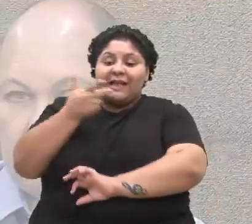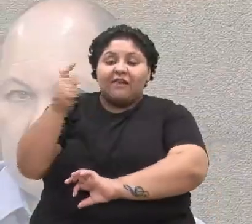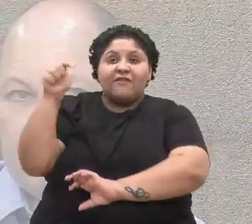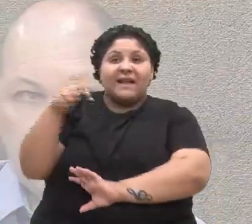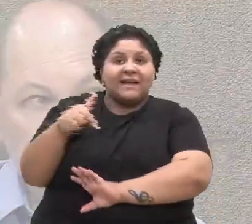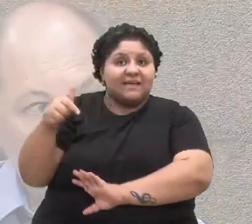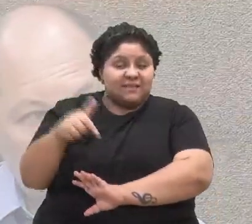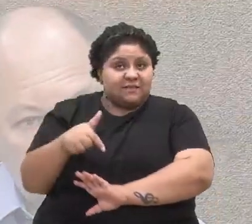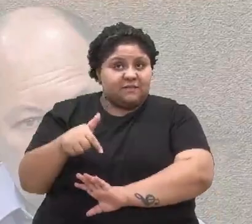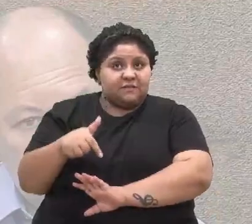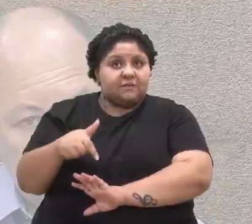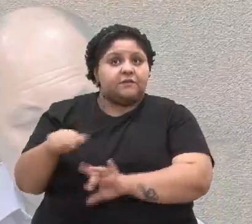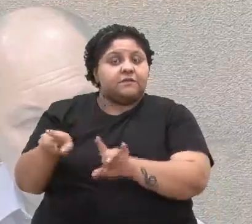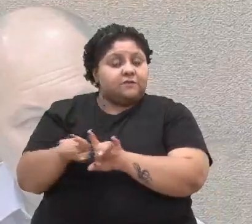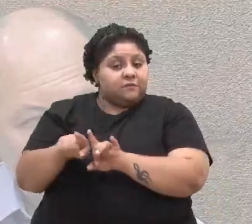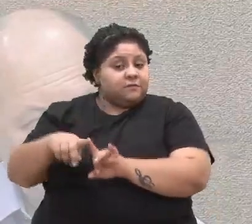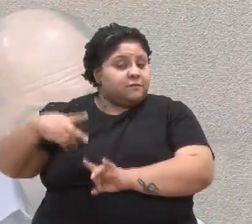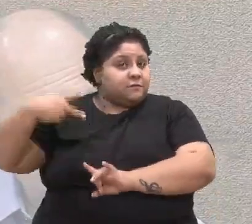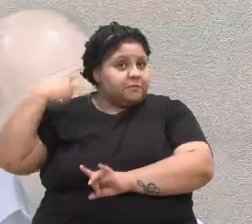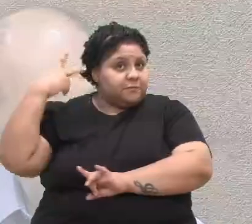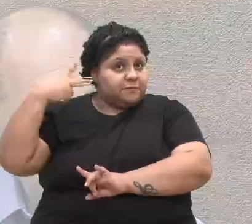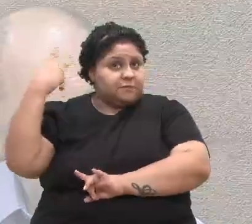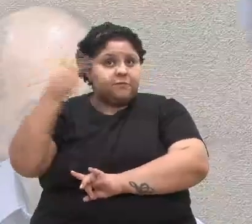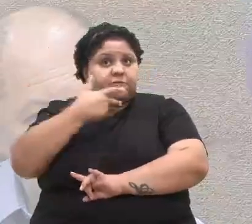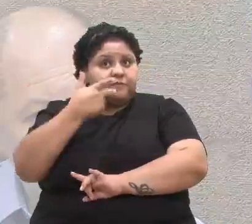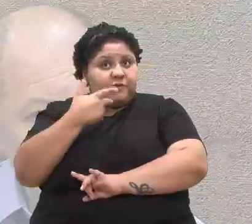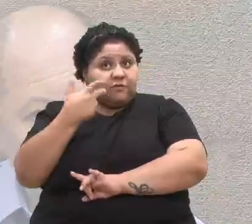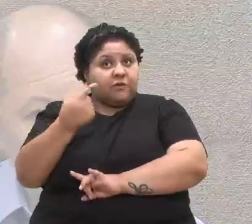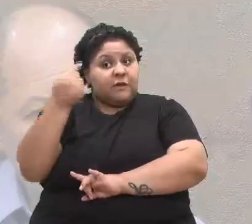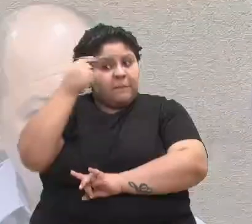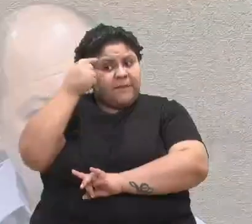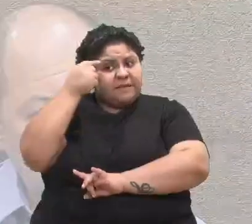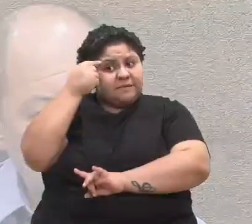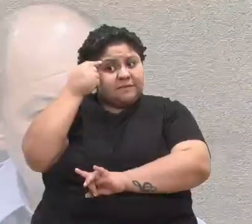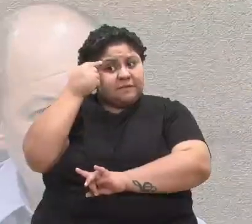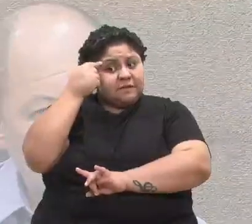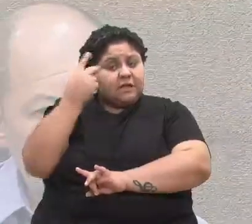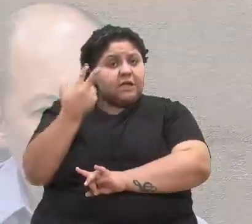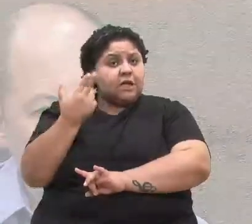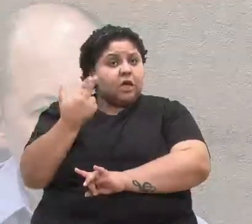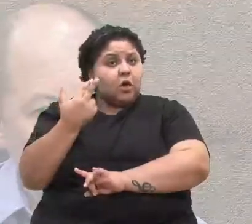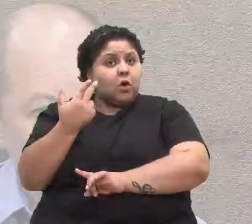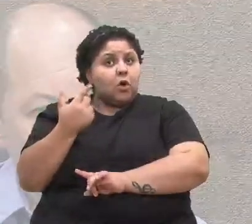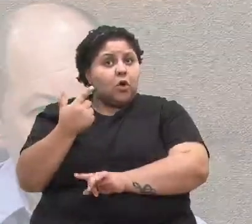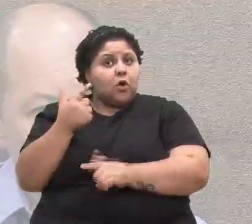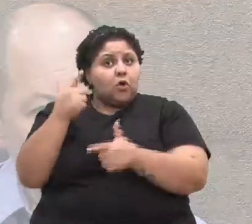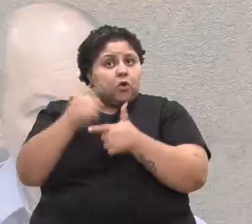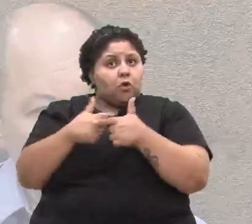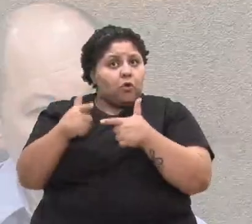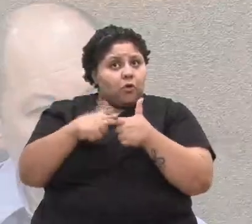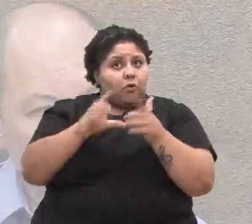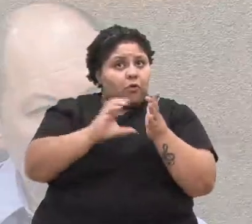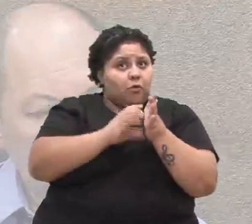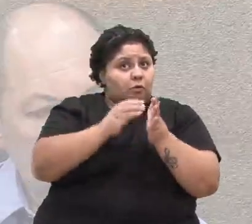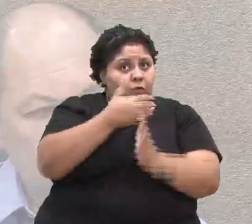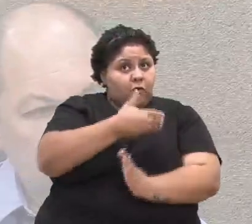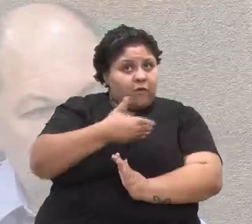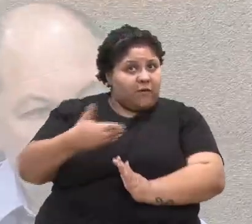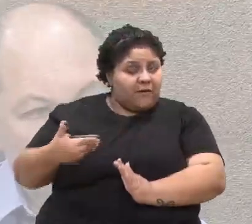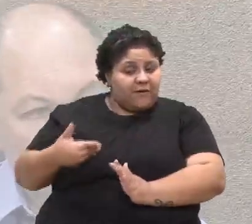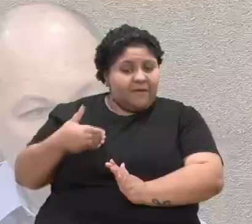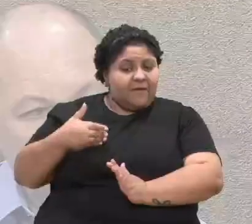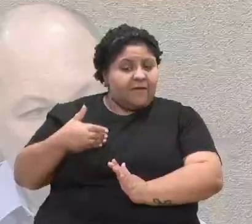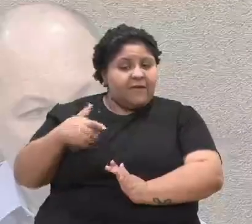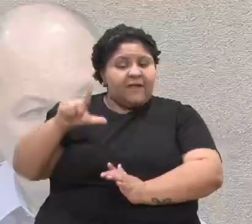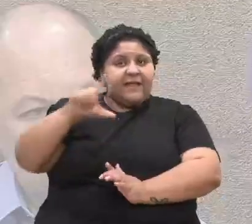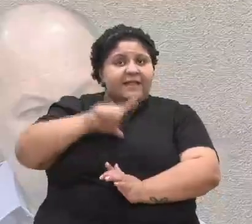aqui, e que inclusive a vereadora disse que pensa igual, que o problema do funcionalismo público é a isonomia, onde